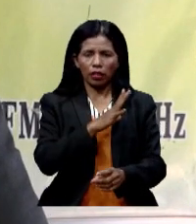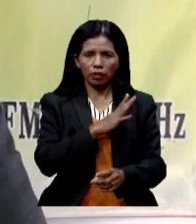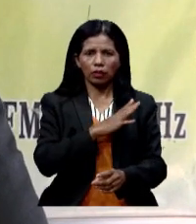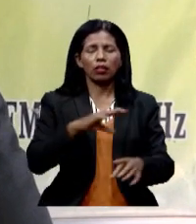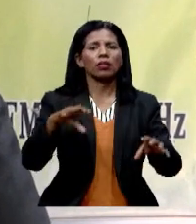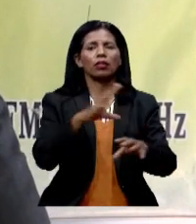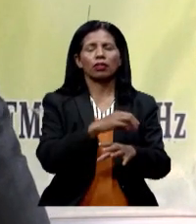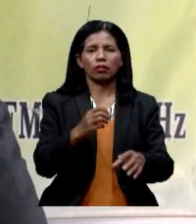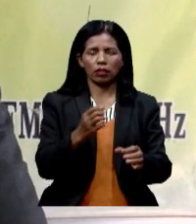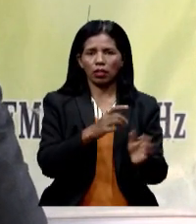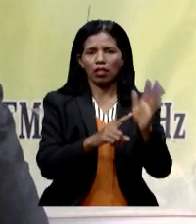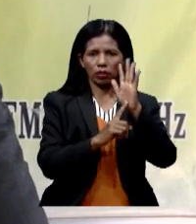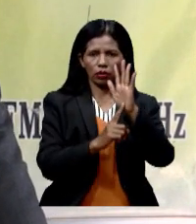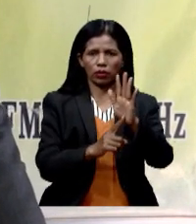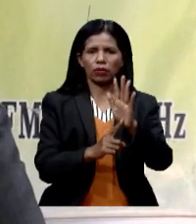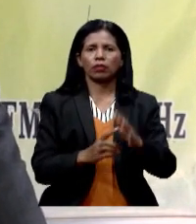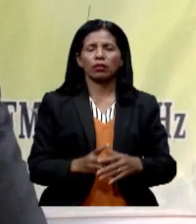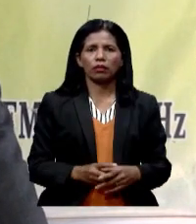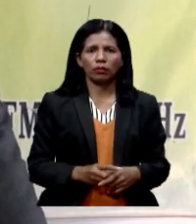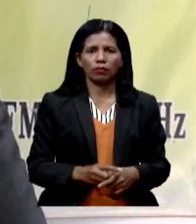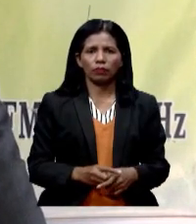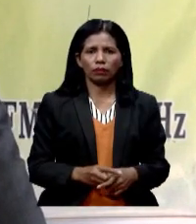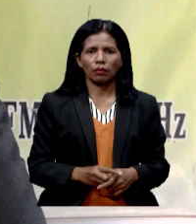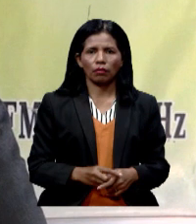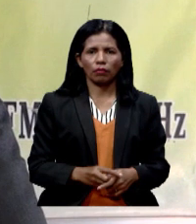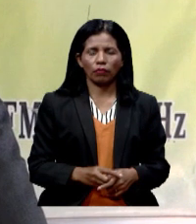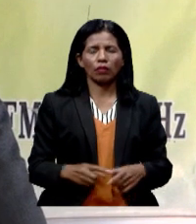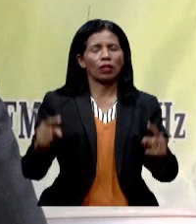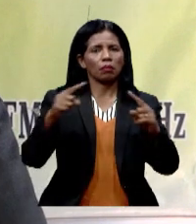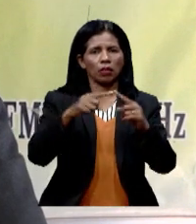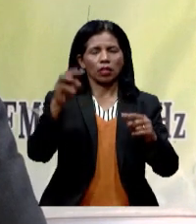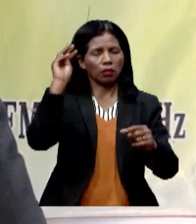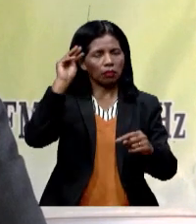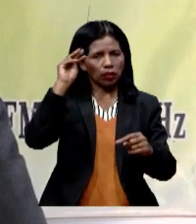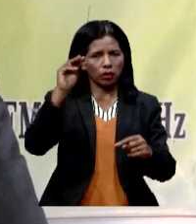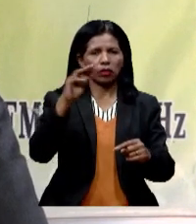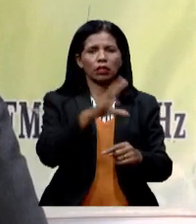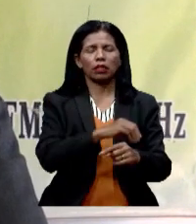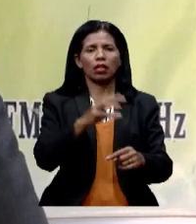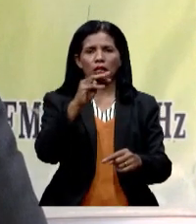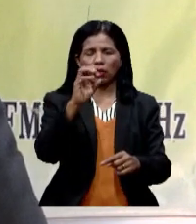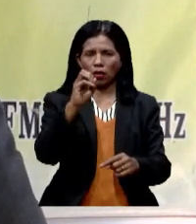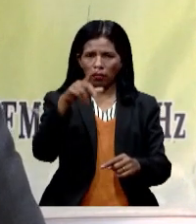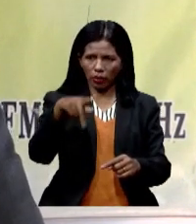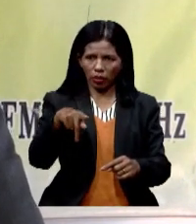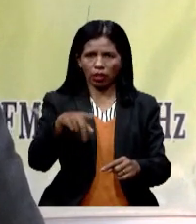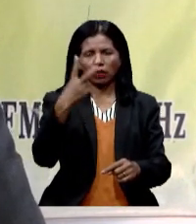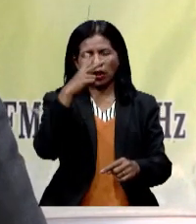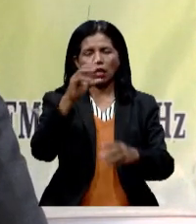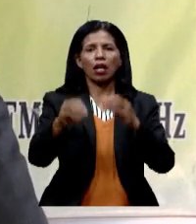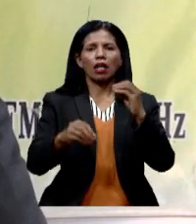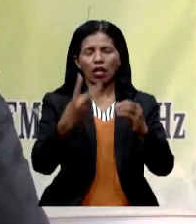Comissões, se informa moço, vai a ministro Obras Públicas para haremos e